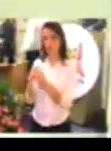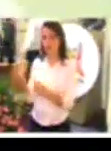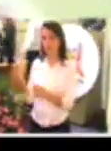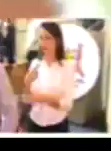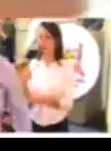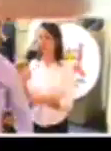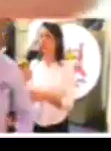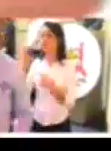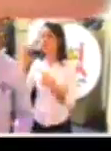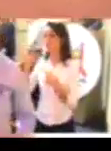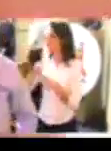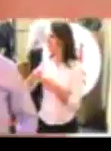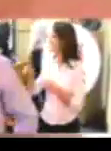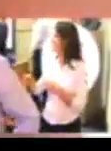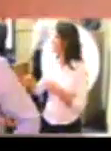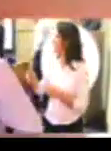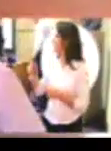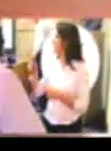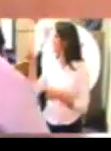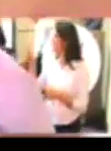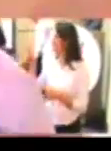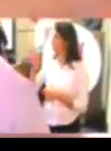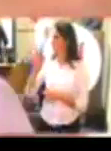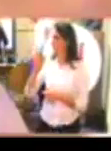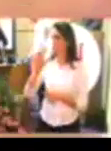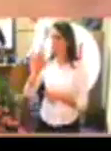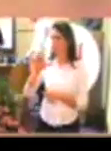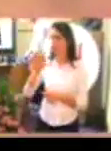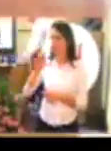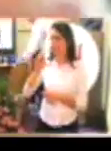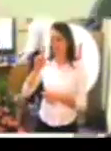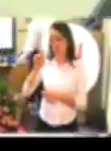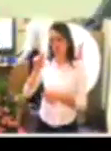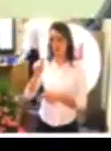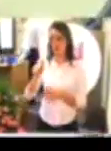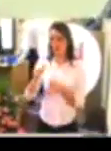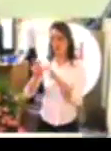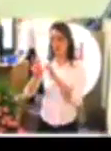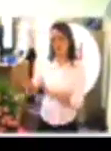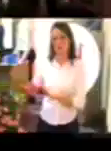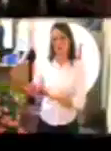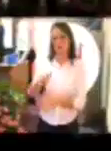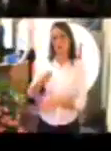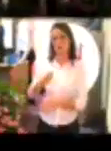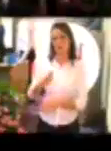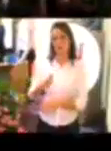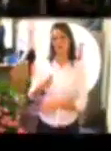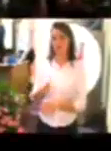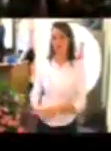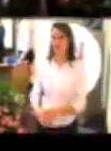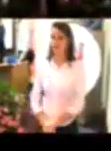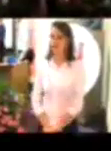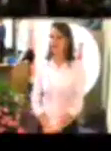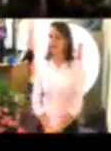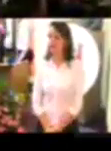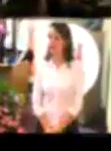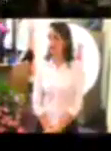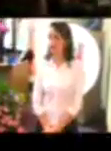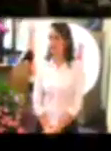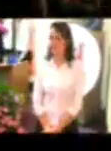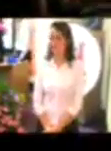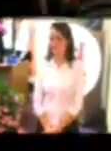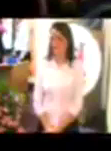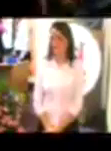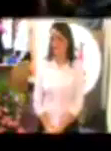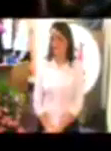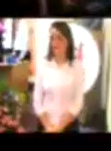assistir. A fala do professor Florian, eu convido o professor Florian para que permaneça aqui à frente.